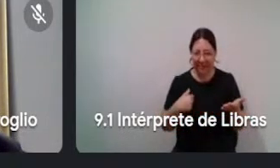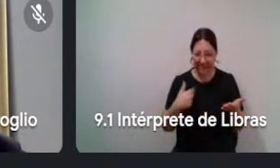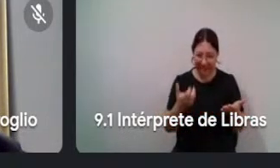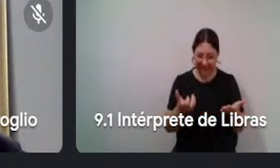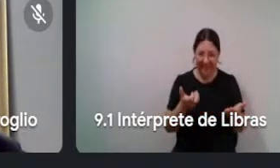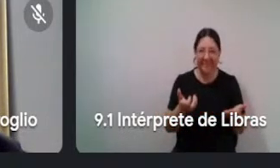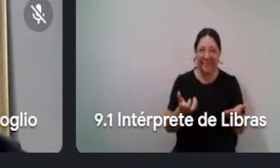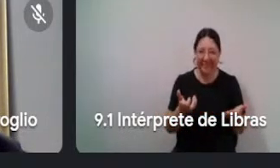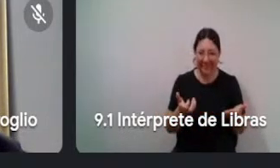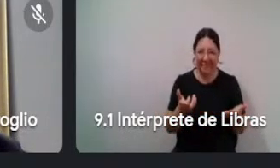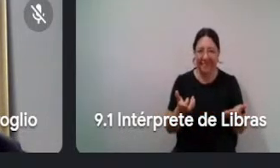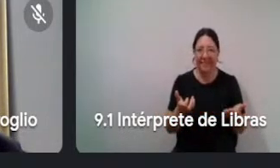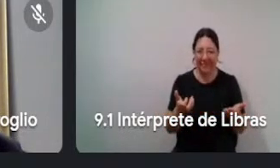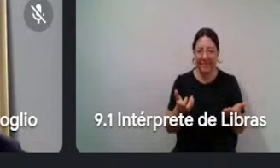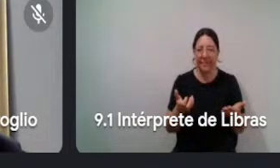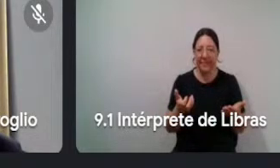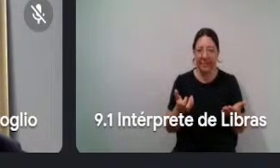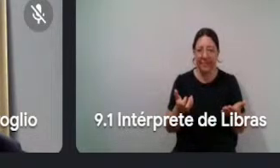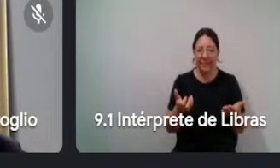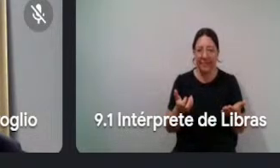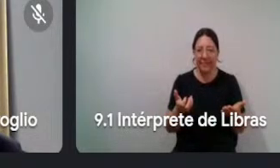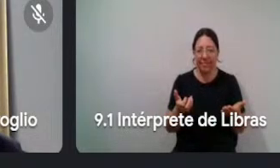apresentar, né,